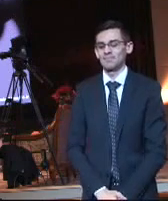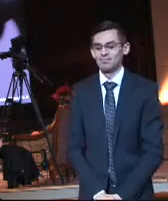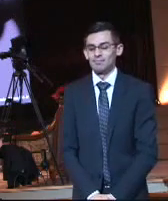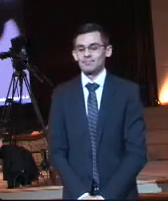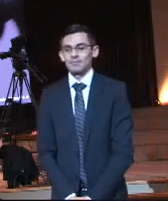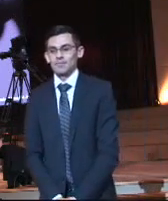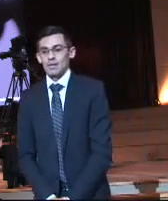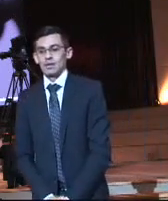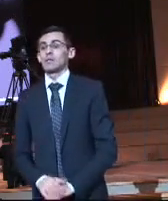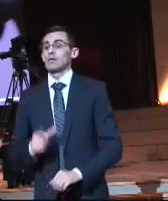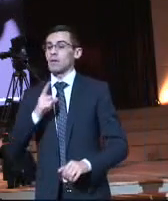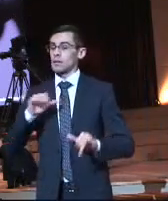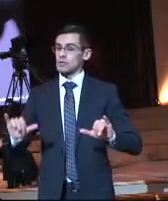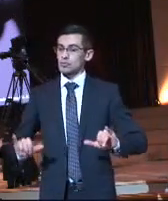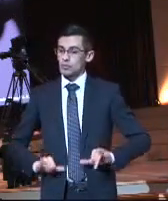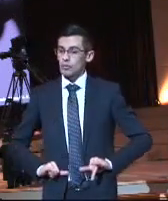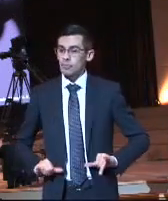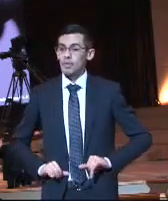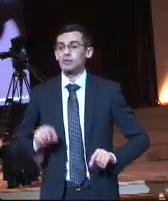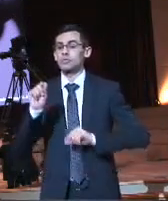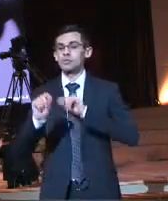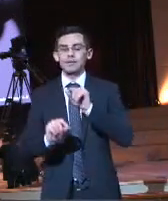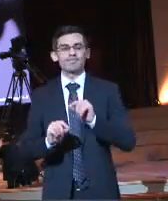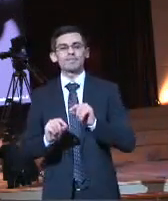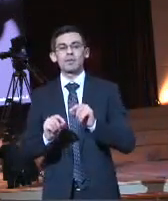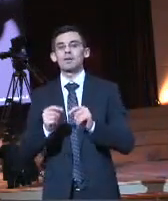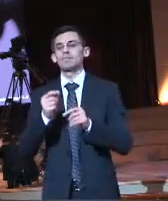Há sofrimentos que são relacionais.